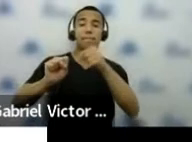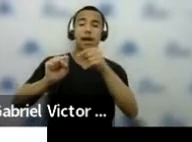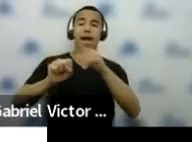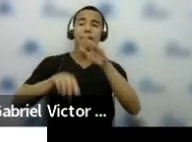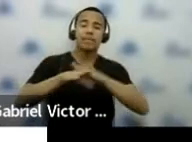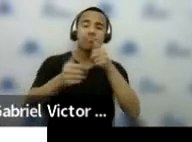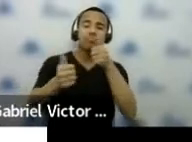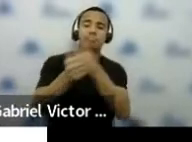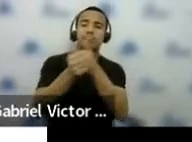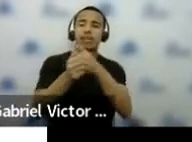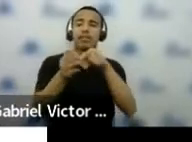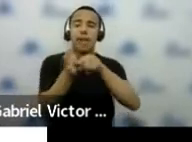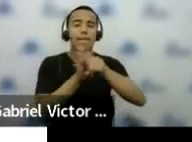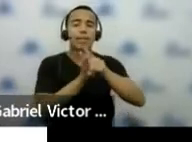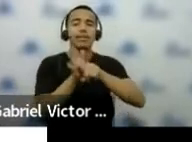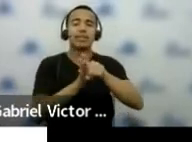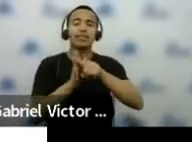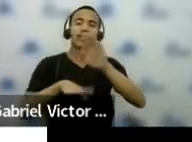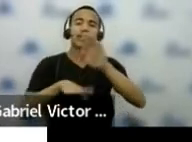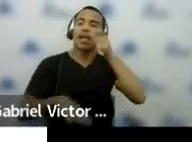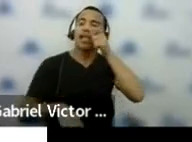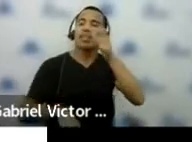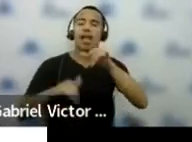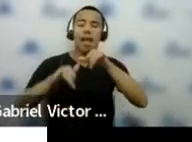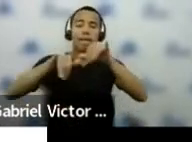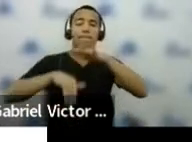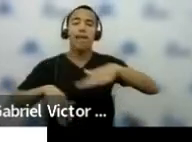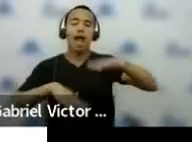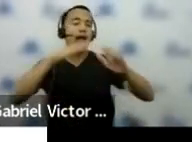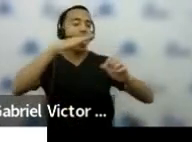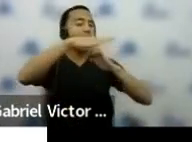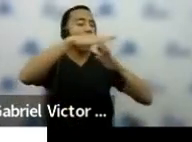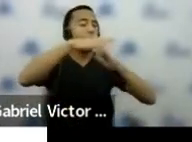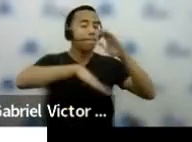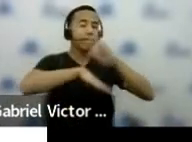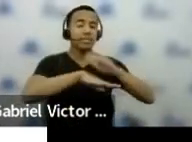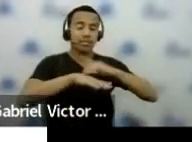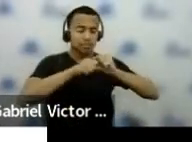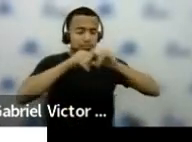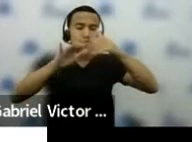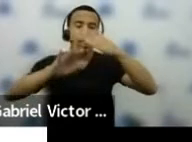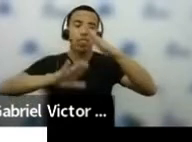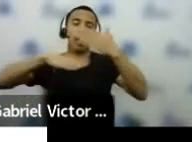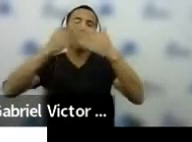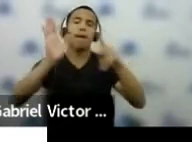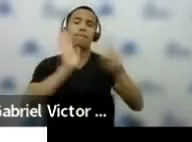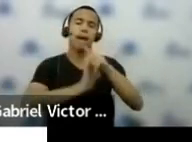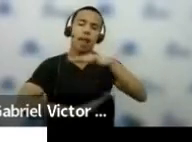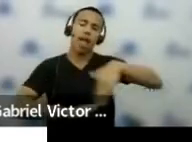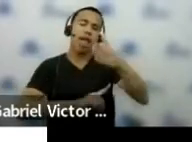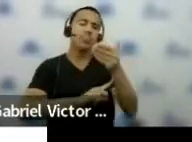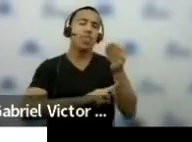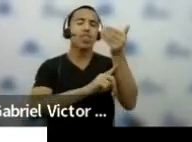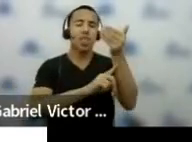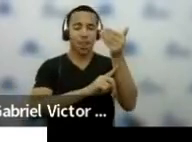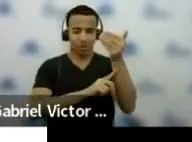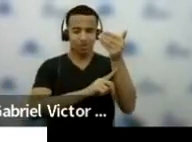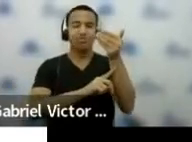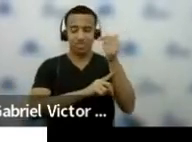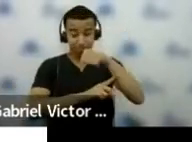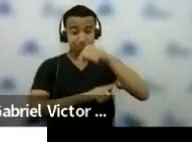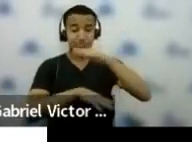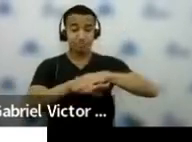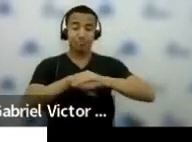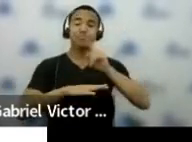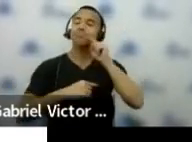próximo à pesquisa básica, mas com o interesse do mercado e com as empresas demandando o desenvolvimento daquela tecnologia. E